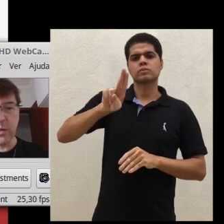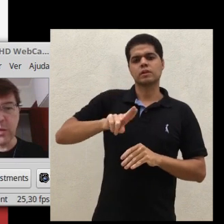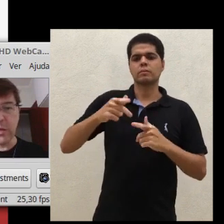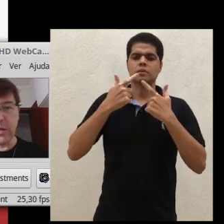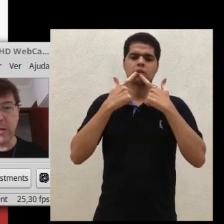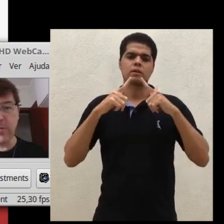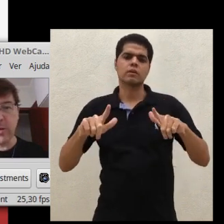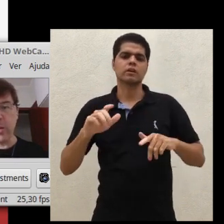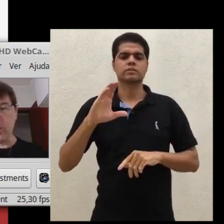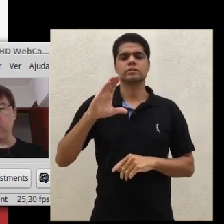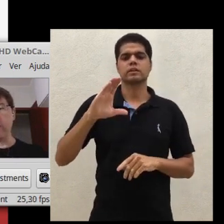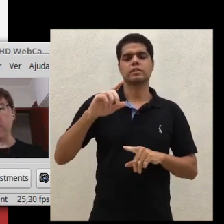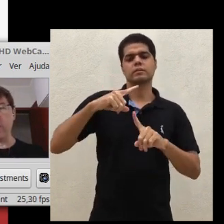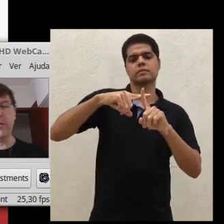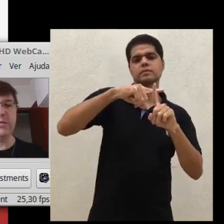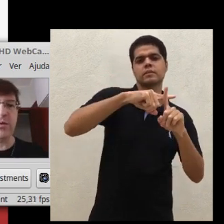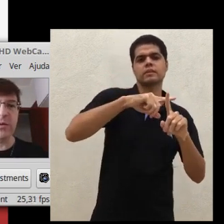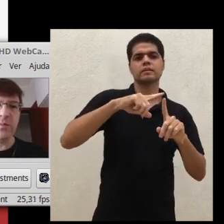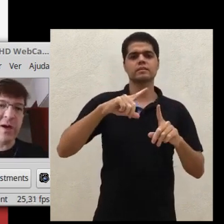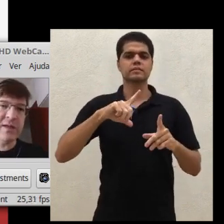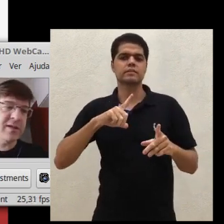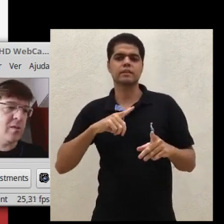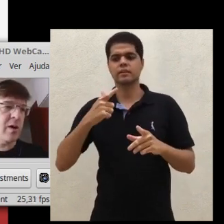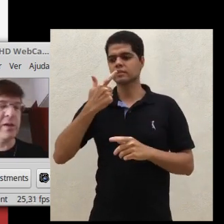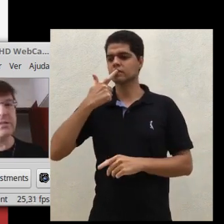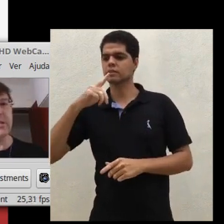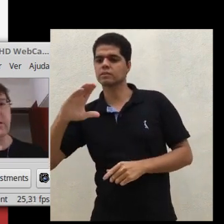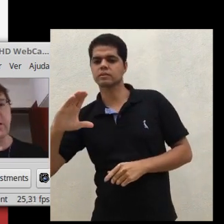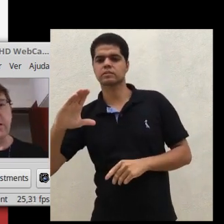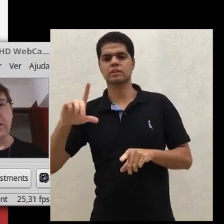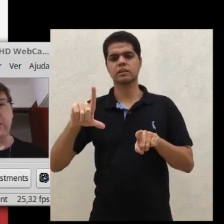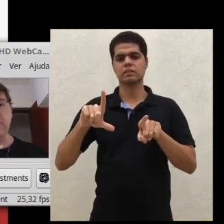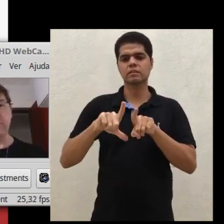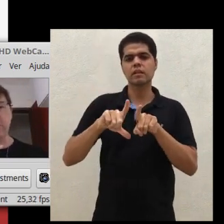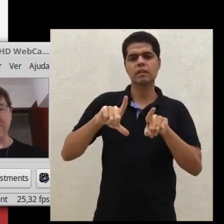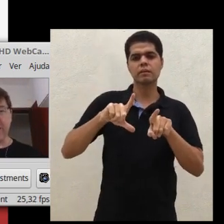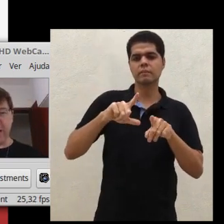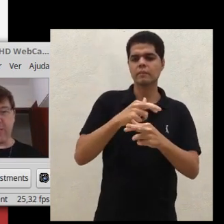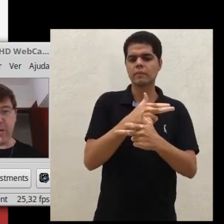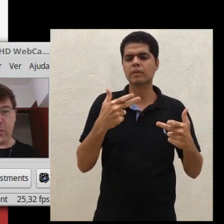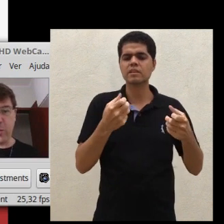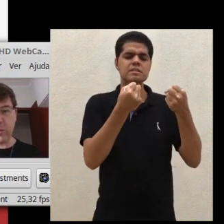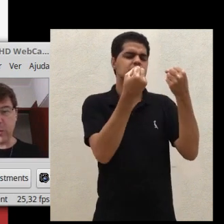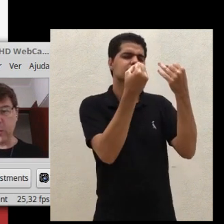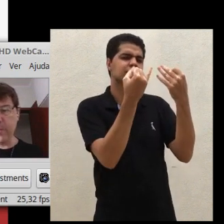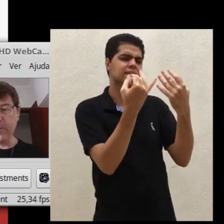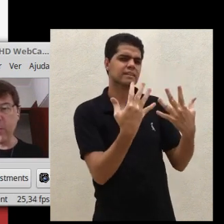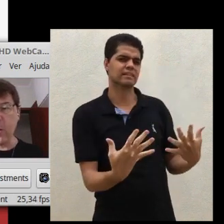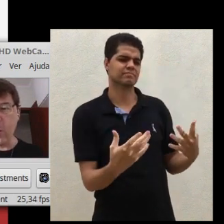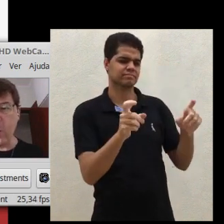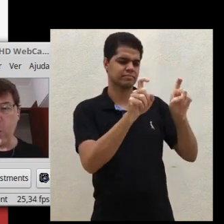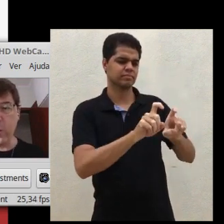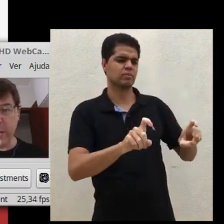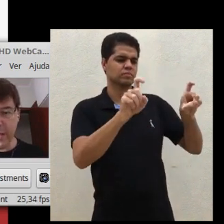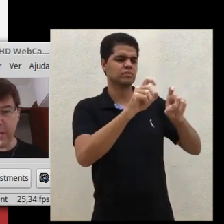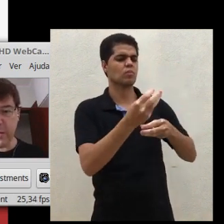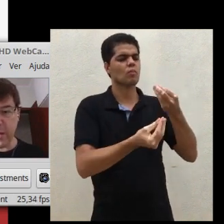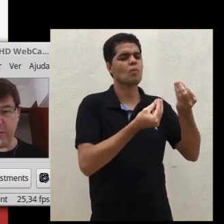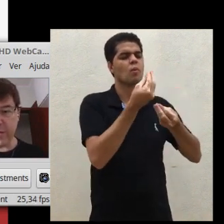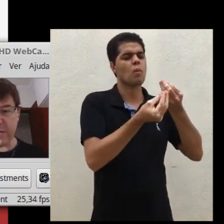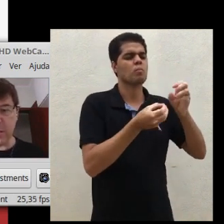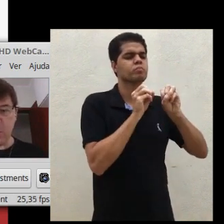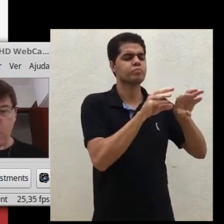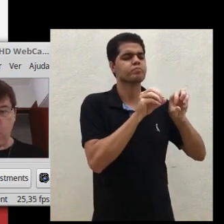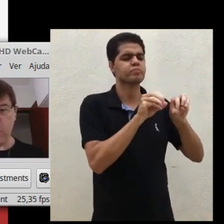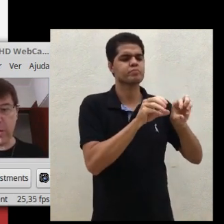orientado, né? Como na linguagem C++, na linguagem C. Então você descreve para o computador o que ele tem